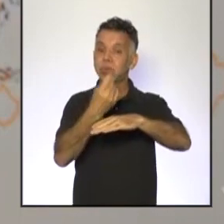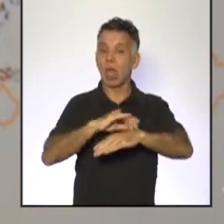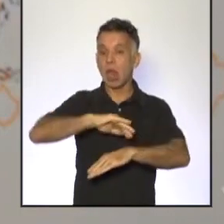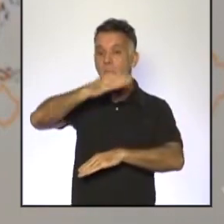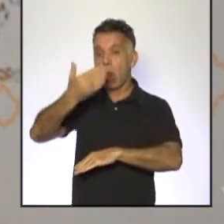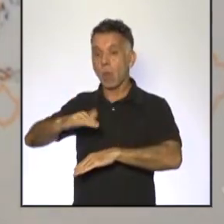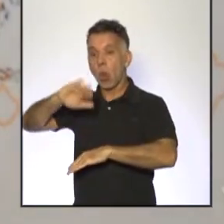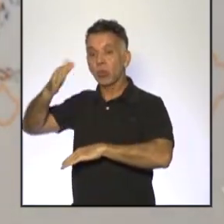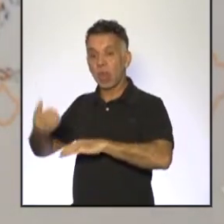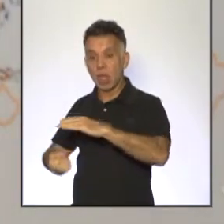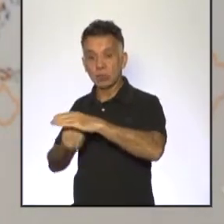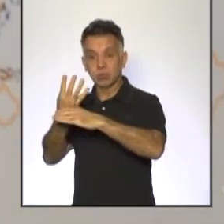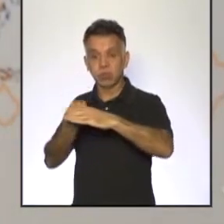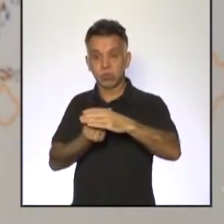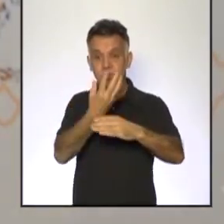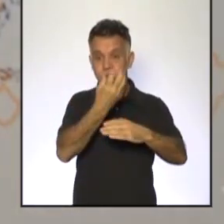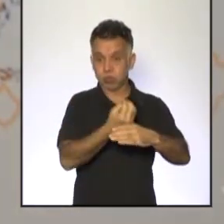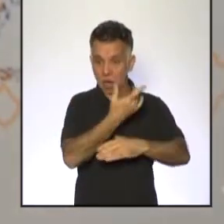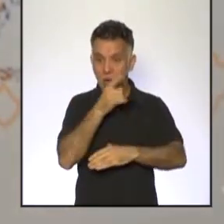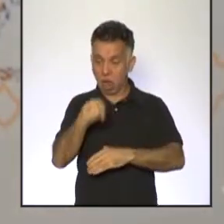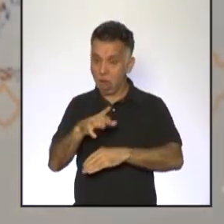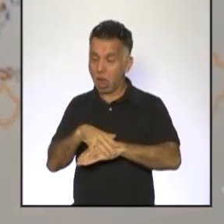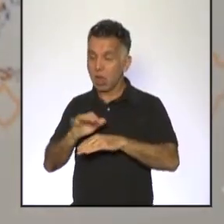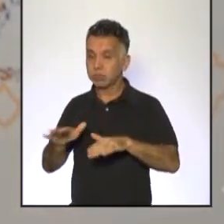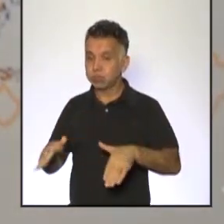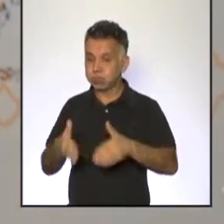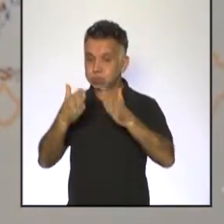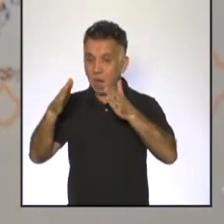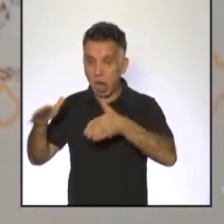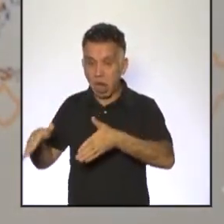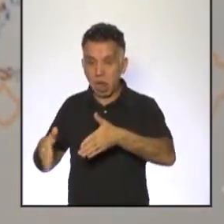montanhas vulcânicas. A gente chama essas montanhas que